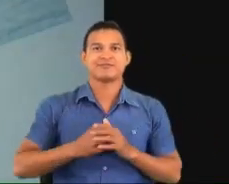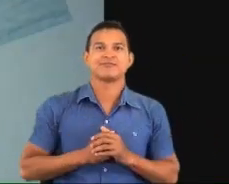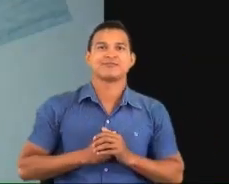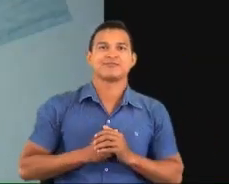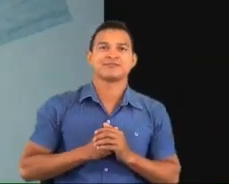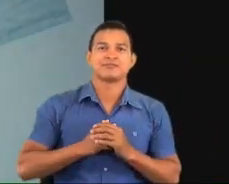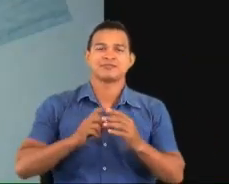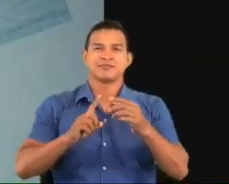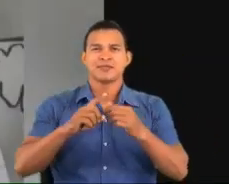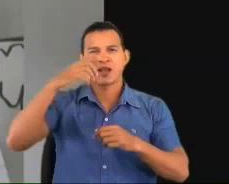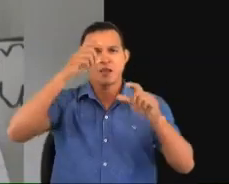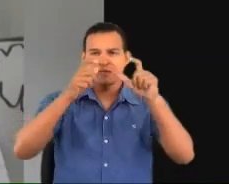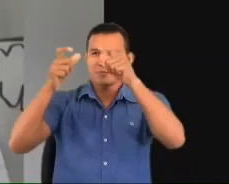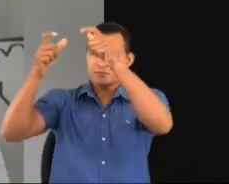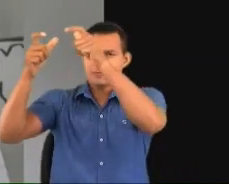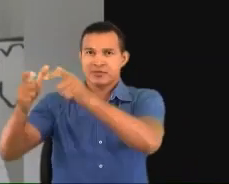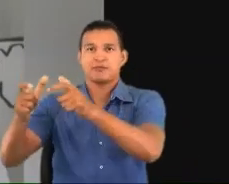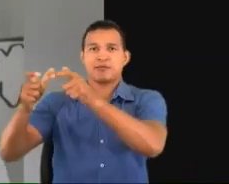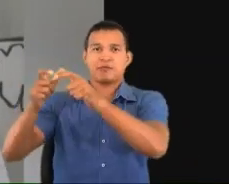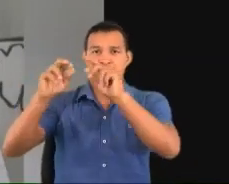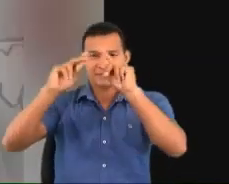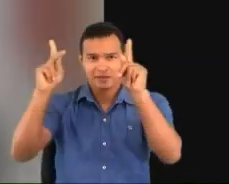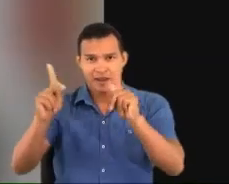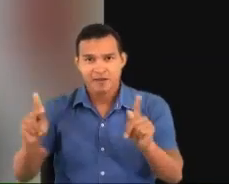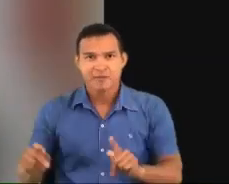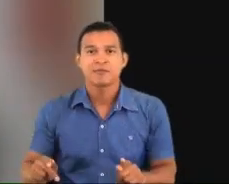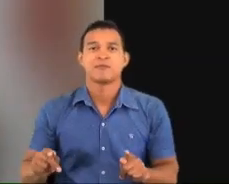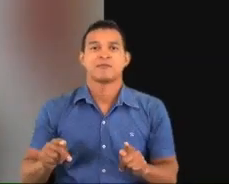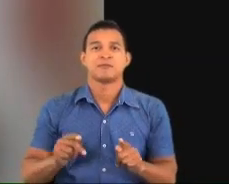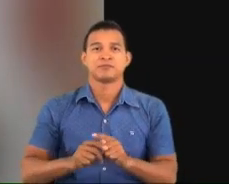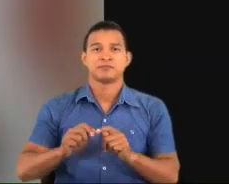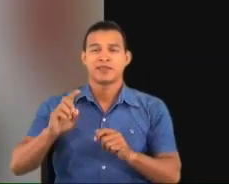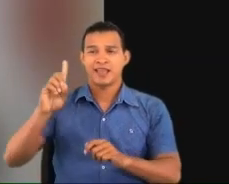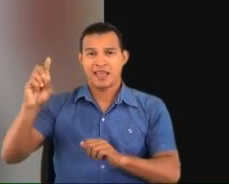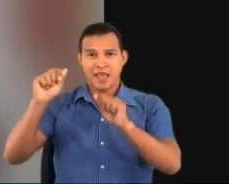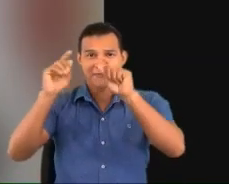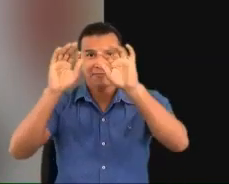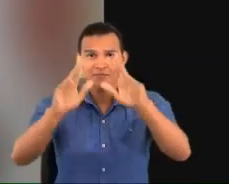Príncipe da paz, cabeça da igreja,